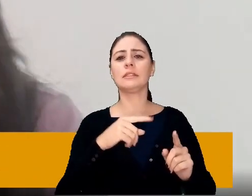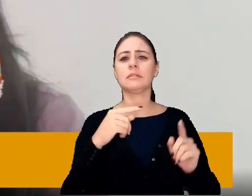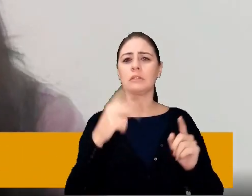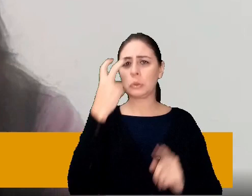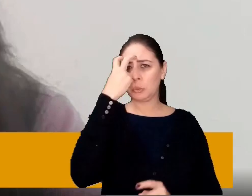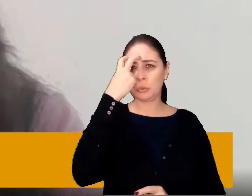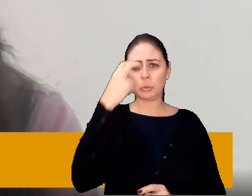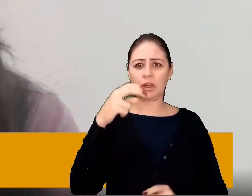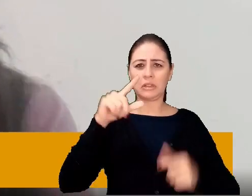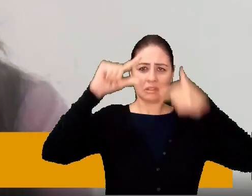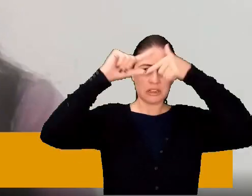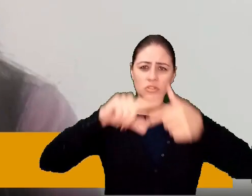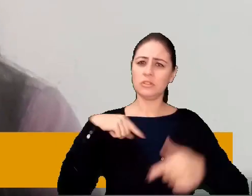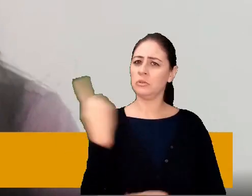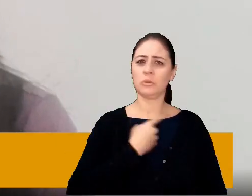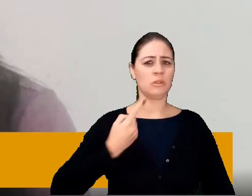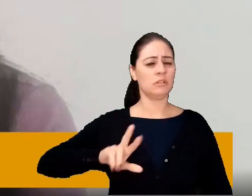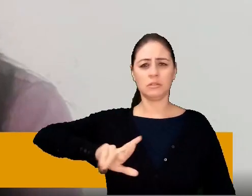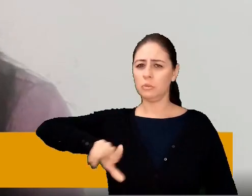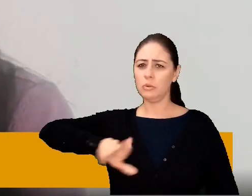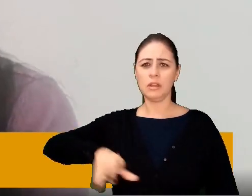não é herança, isso não é cultura, não é tradição.